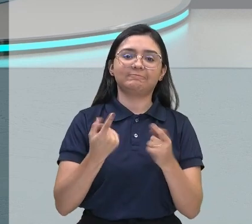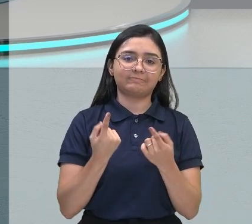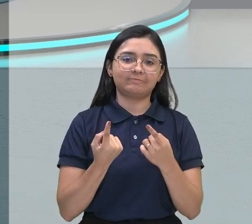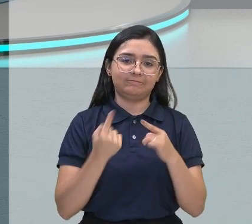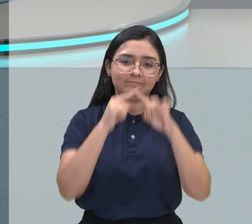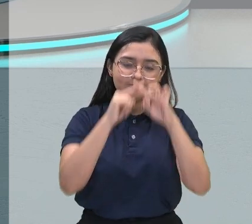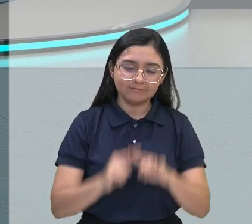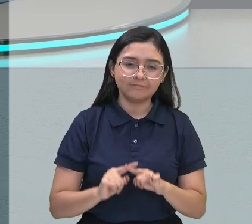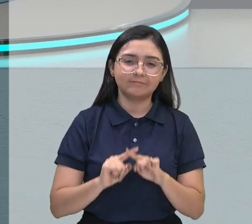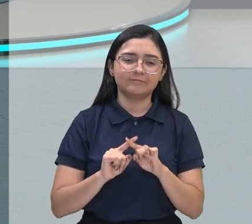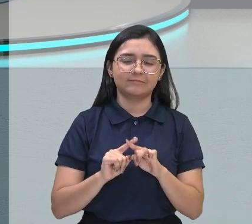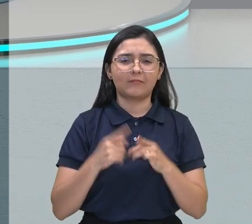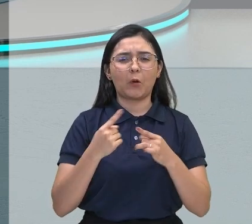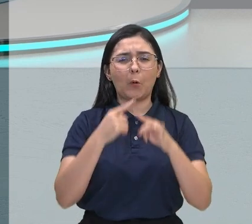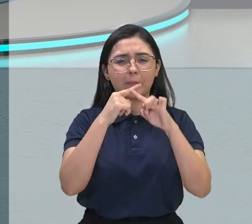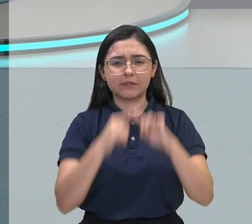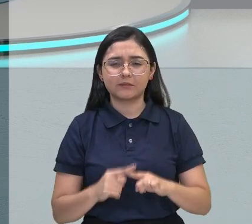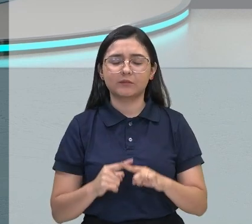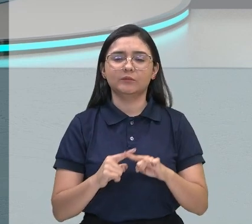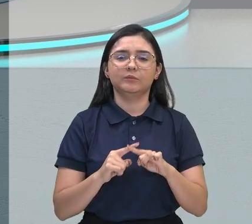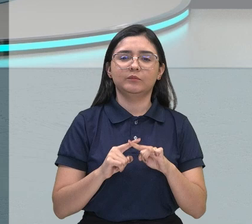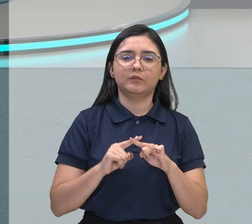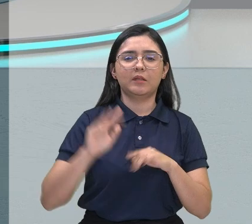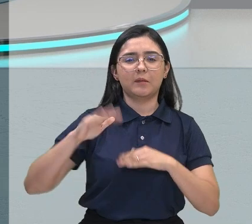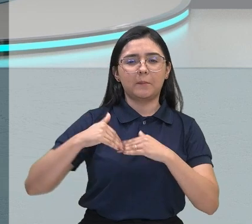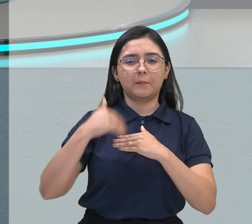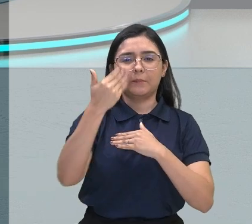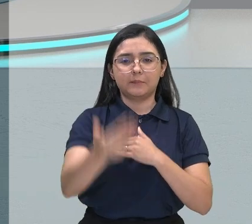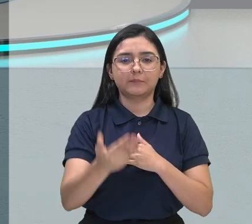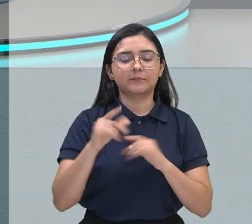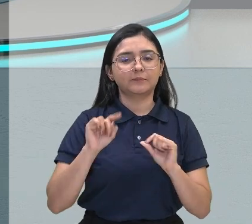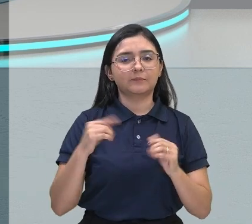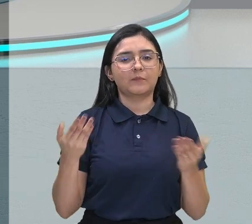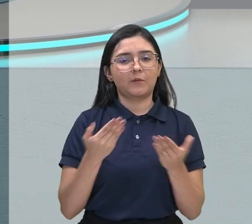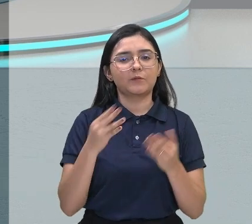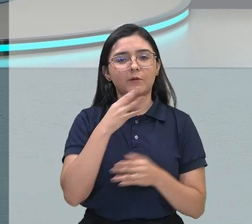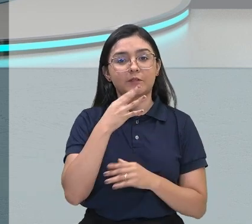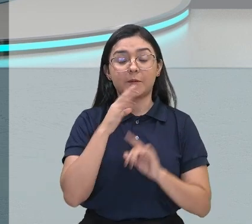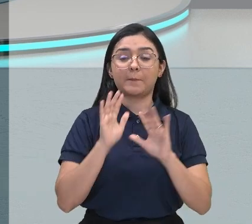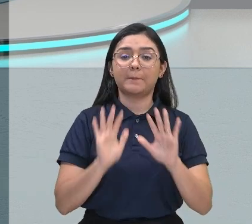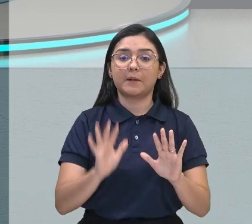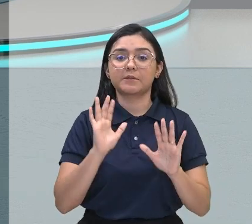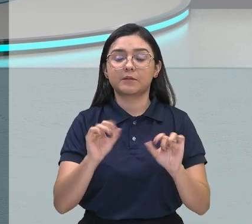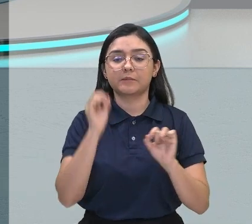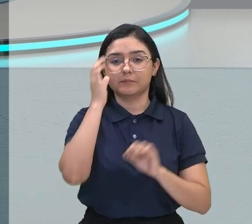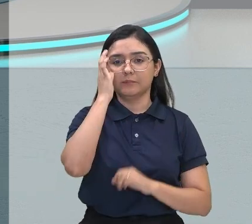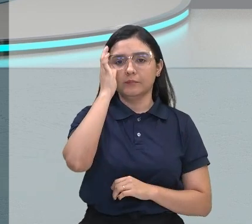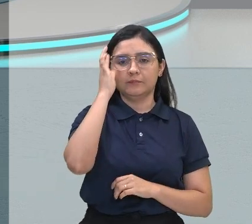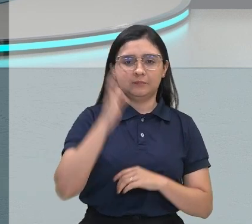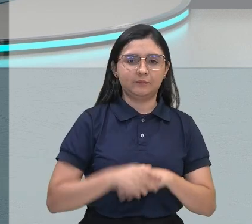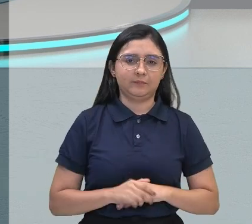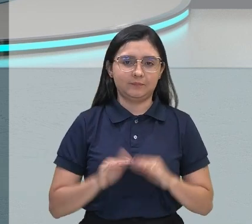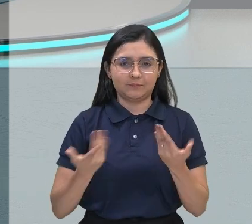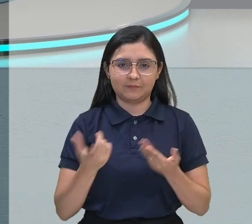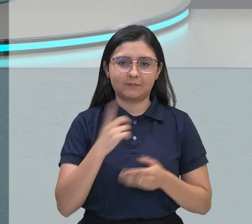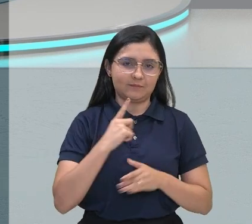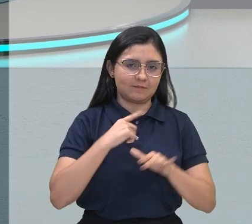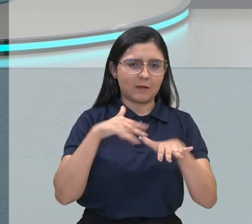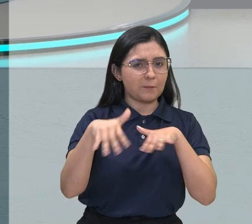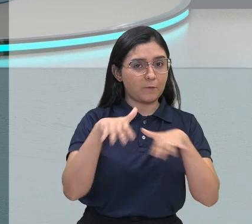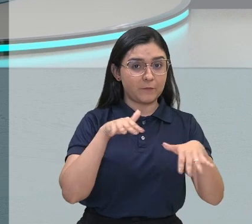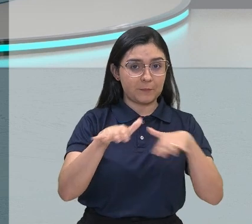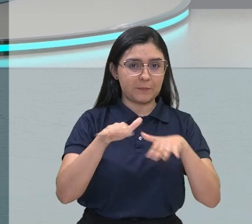um pouco mais tarde, né? A sistematização das provas como nós conhecemos hoje, porém, elas são baseadas nessas